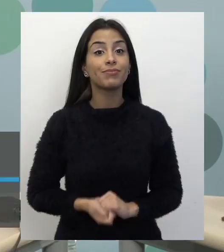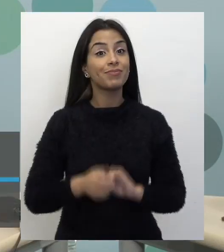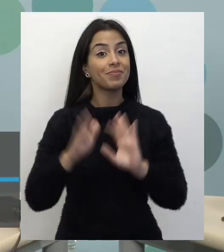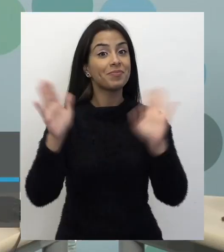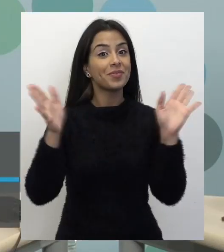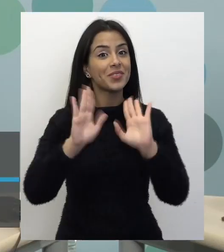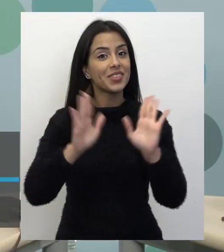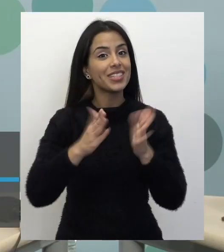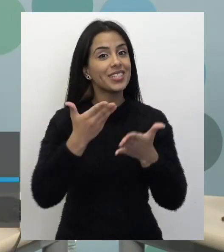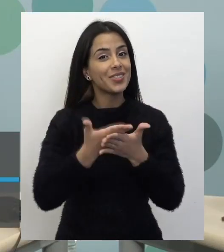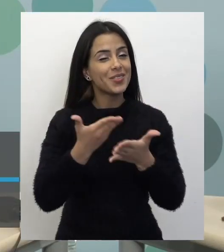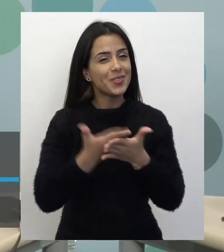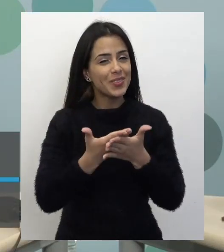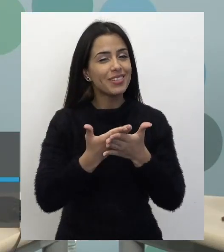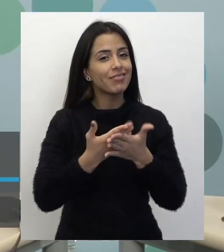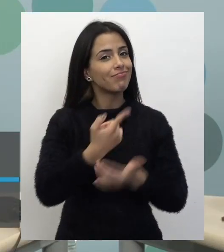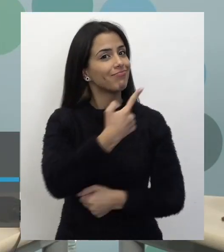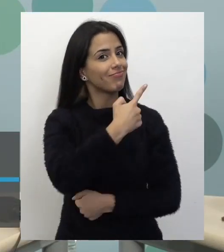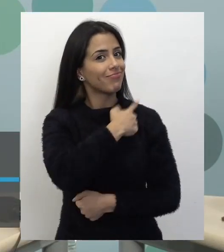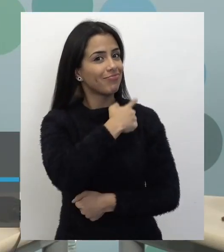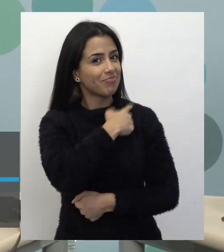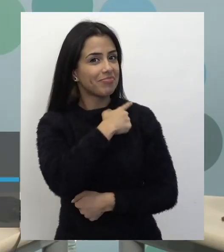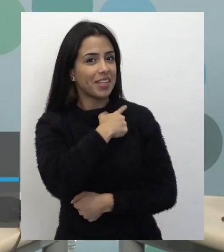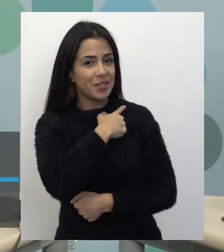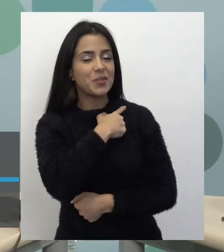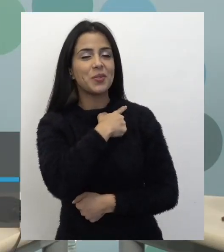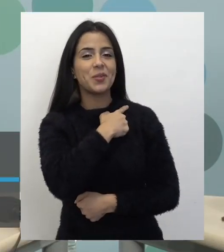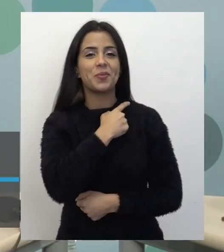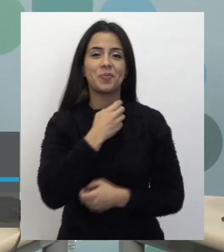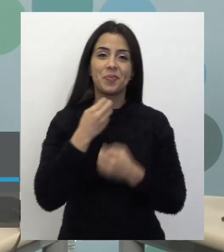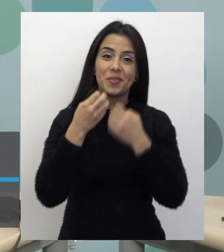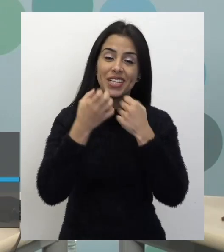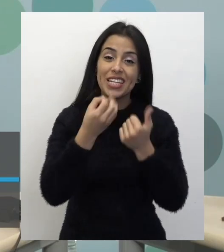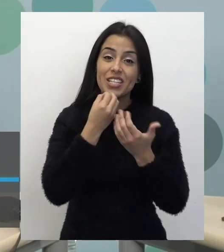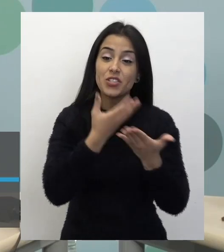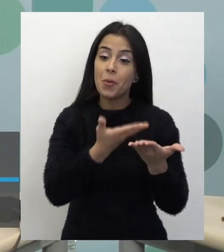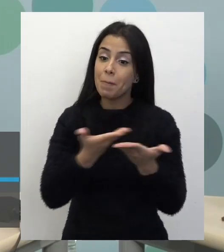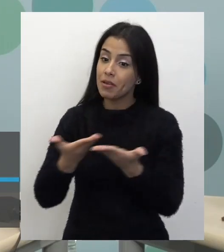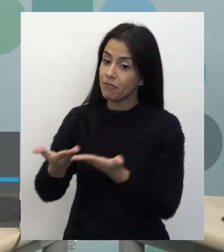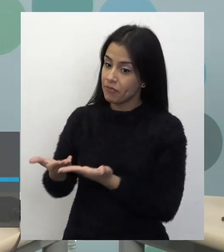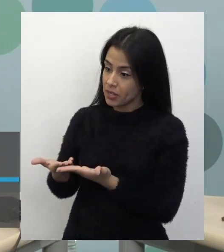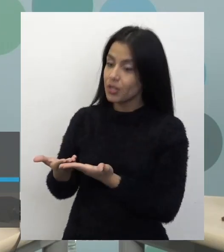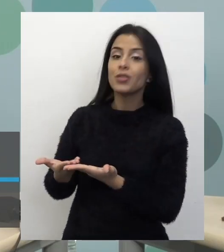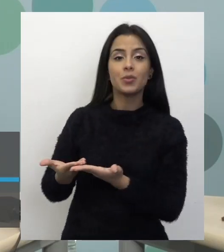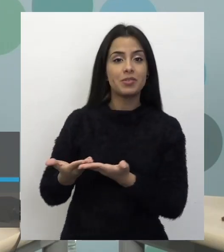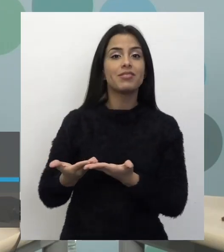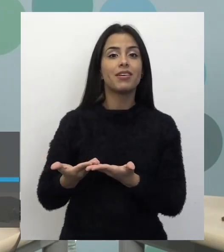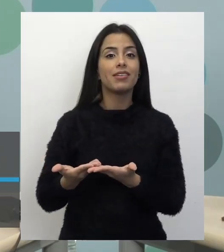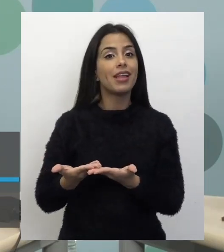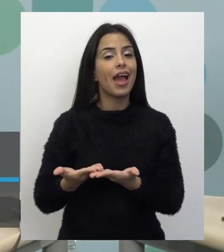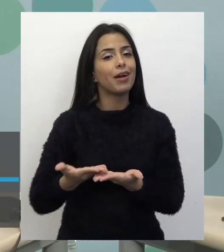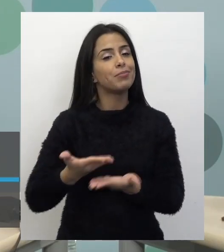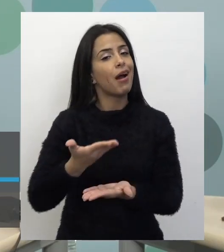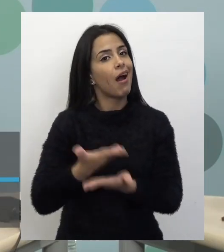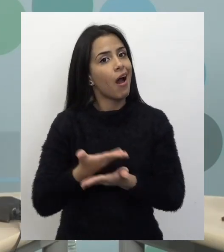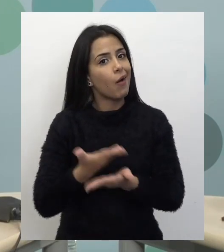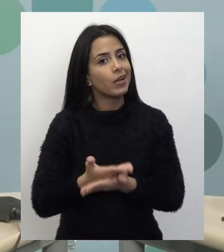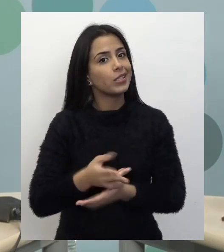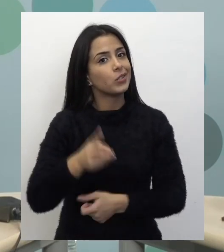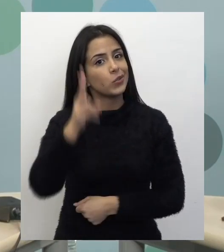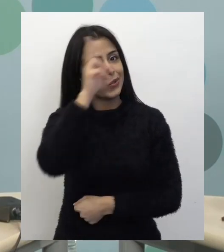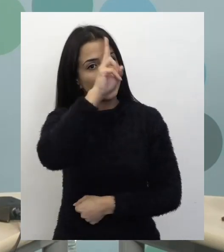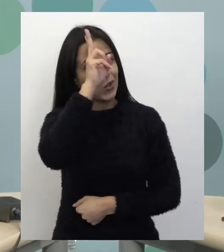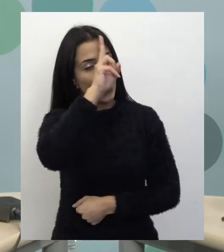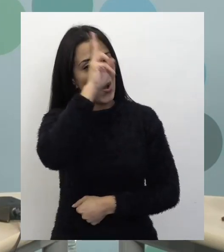Olá, estudantes da primeira série do ensino médio, sejam bem-vindos a mais uma aula de História aqui no Centro de